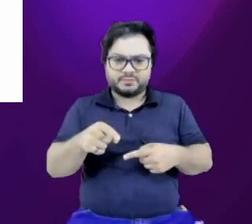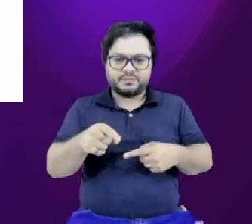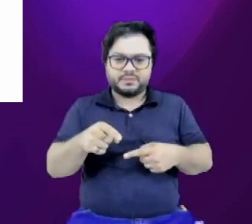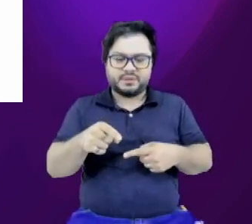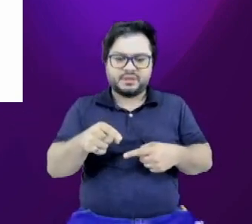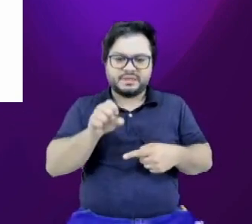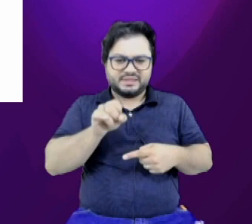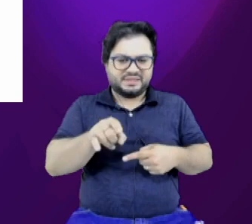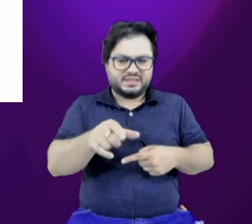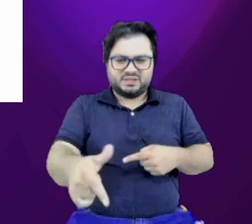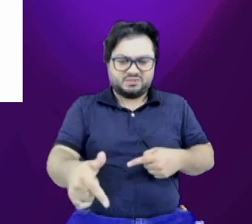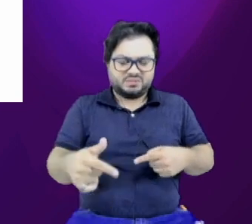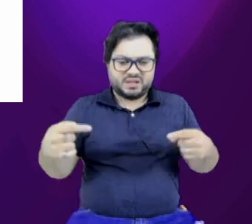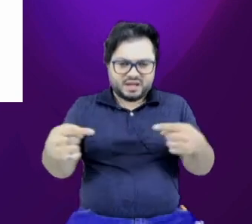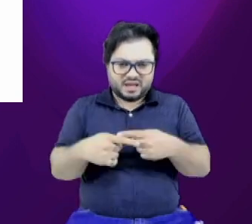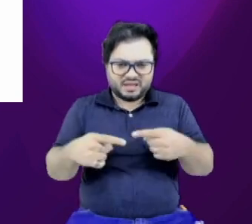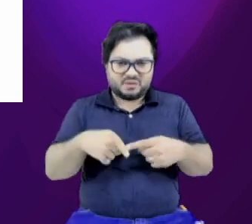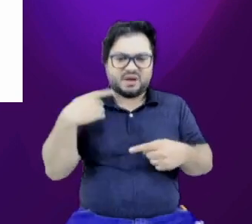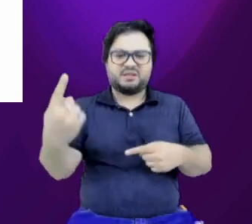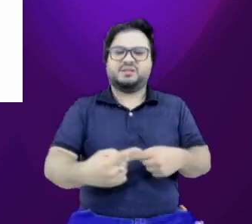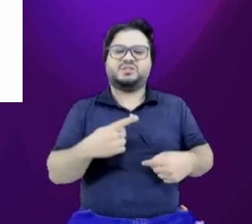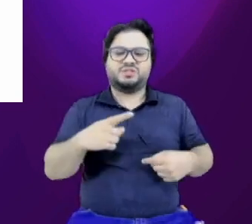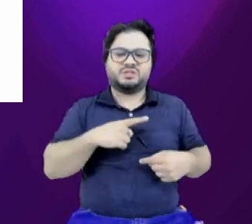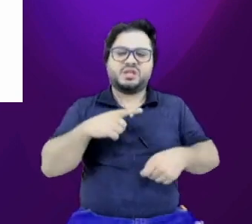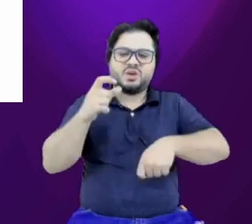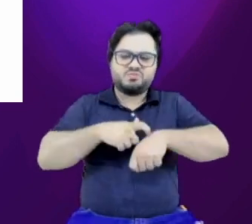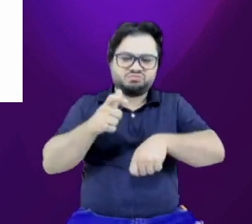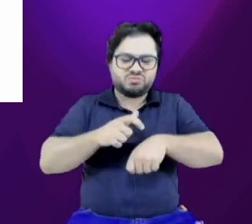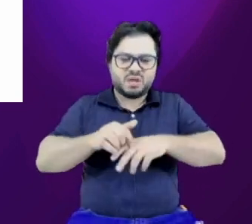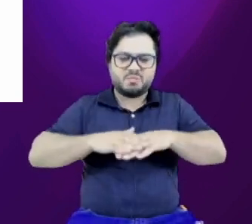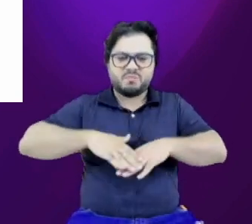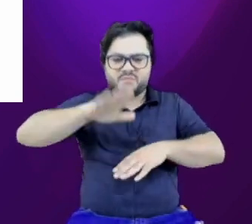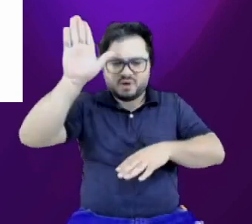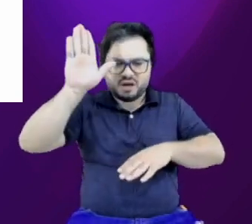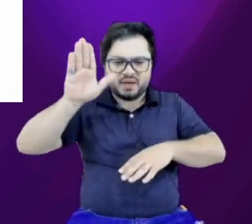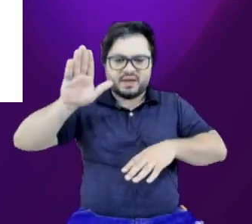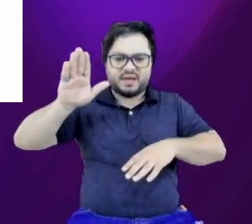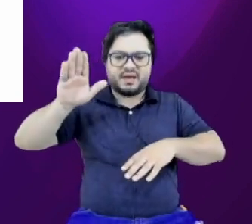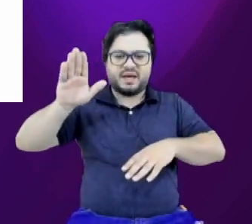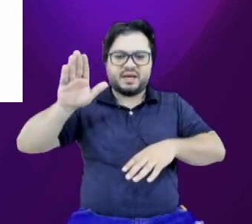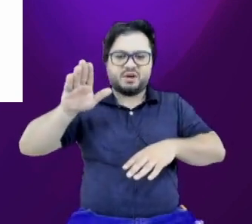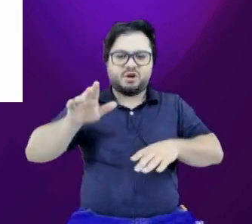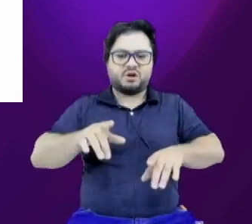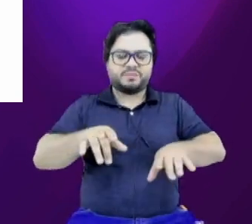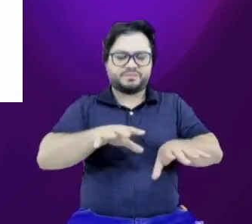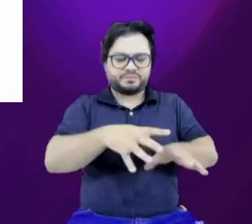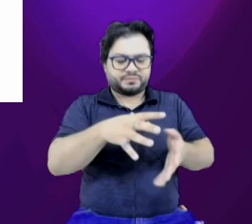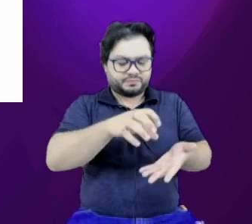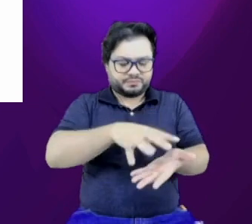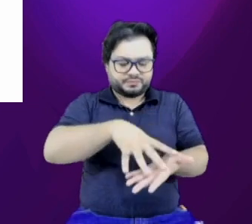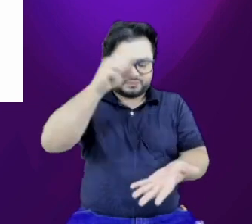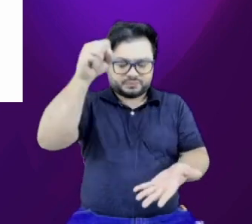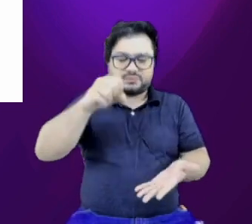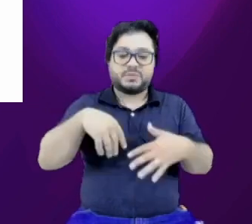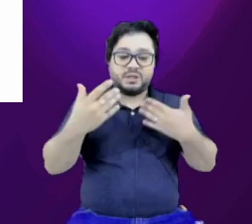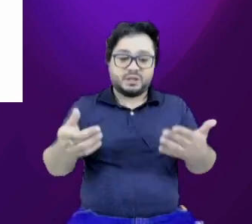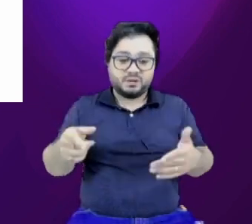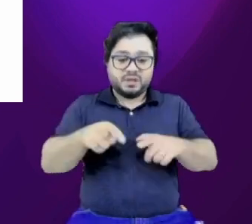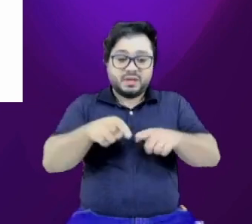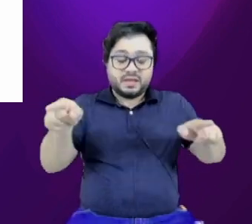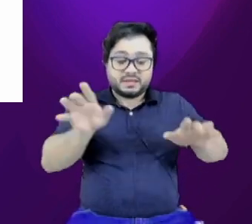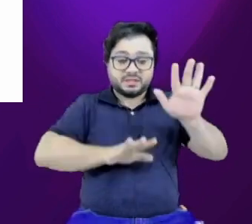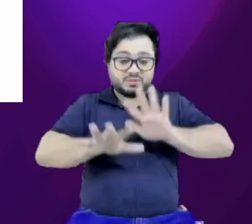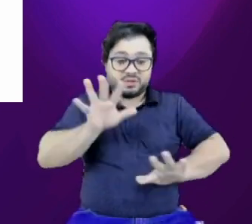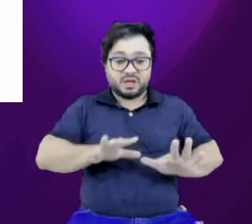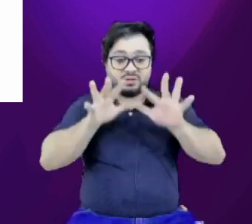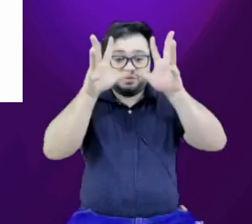se ela não tiver adequada, a gente tem um tempo muito maior para a digitalização. Então, esses cuidados todos